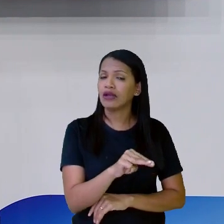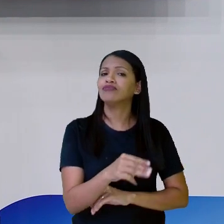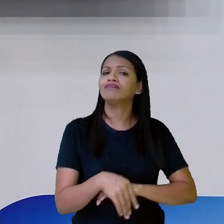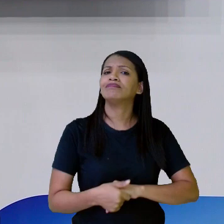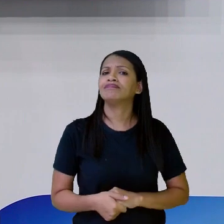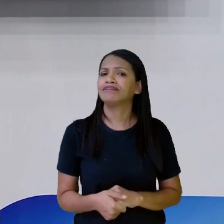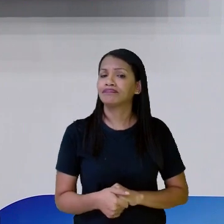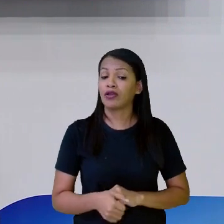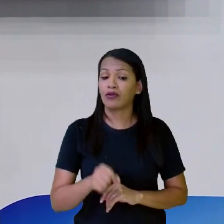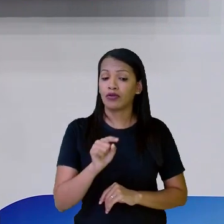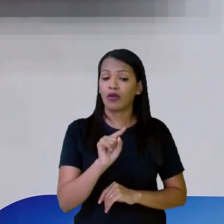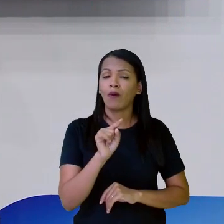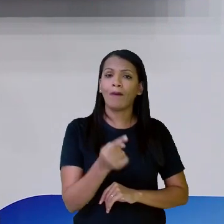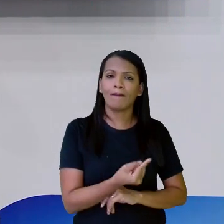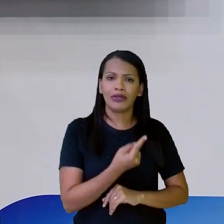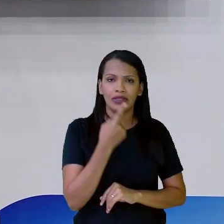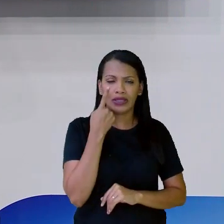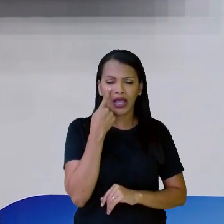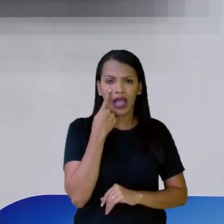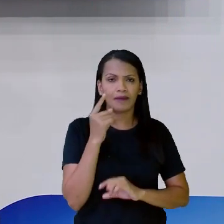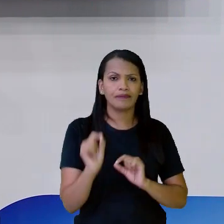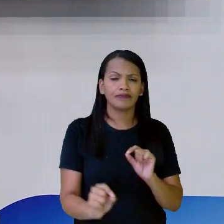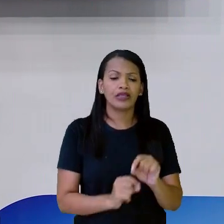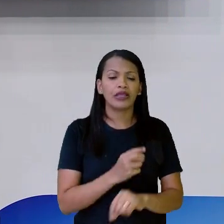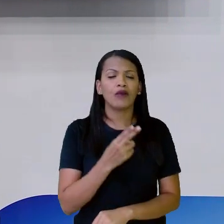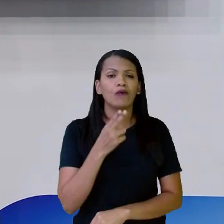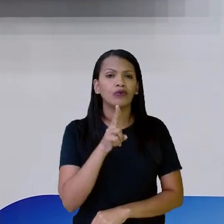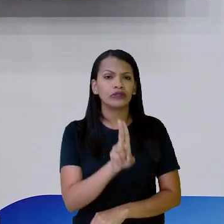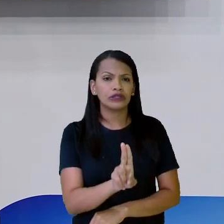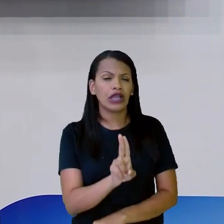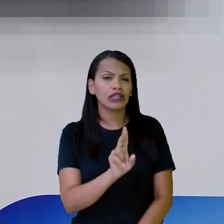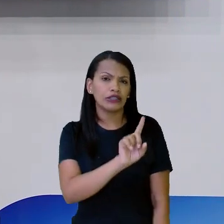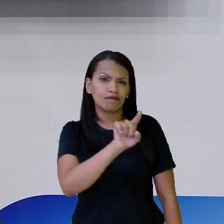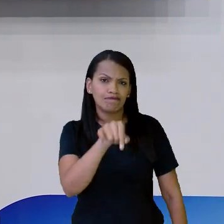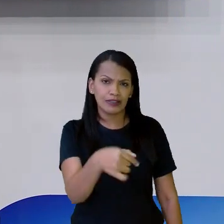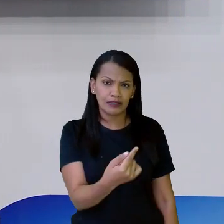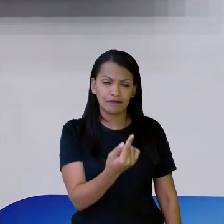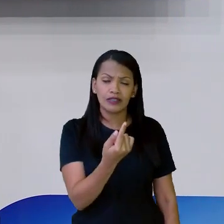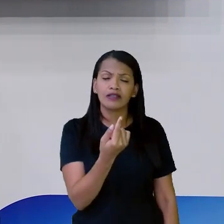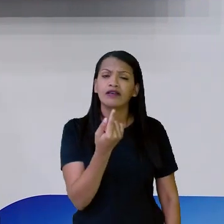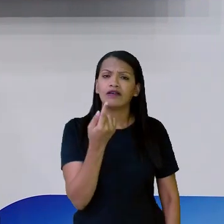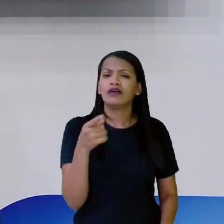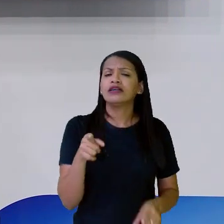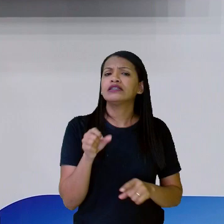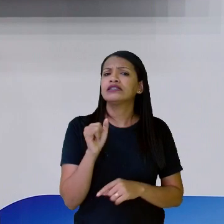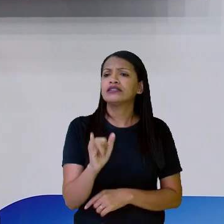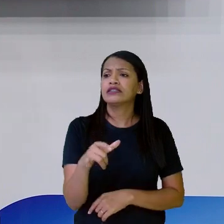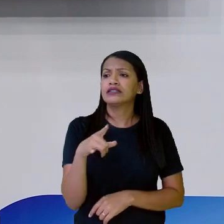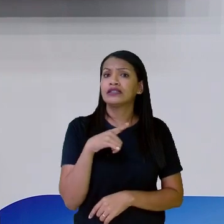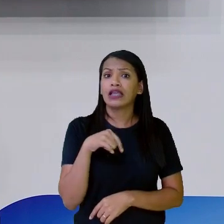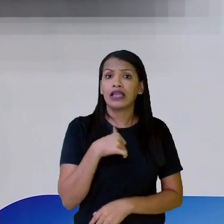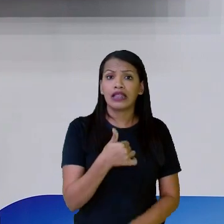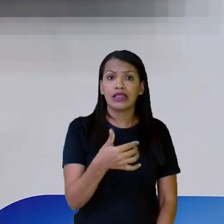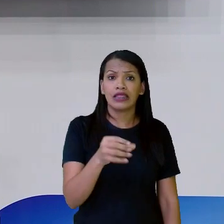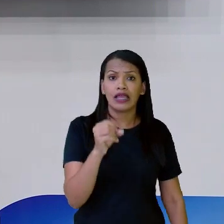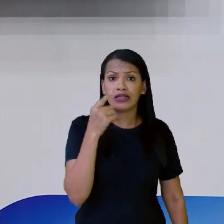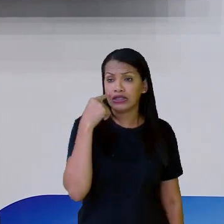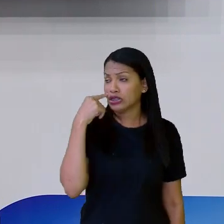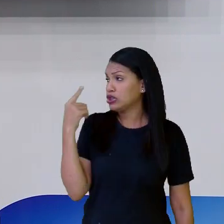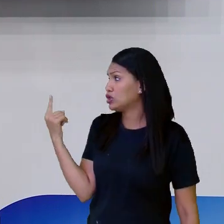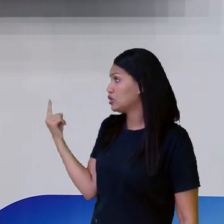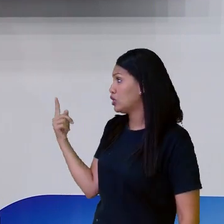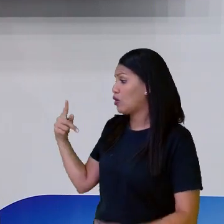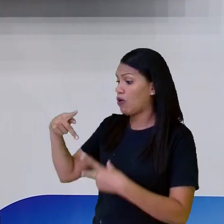nosso cubão, ele vale a unidade de milhar. E se eu tivesse 10 cubões como esse?